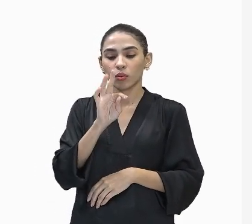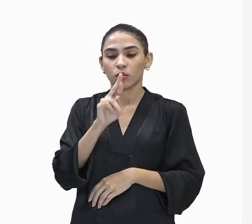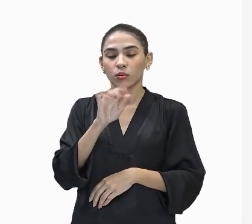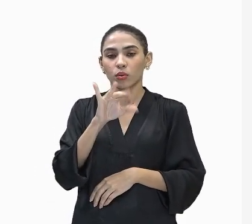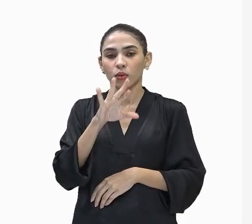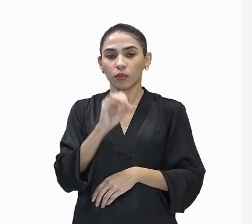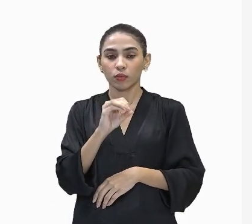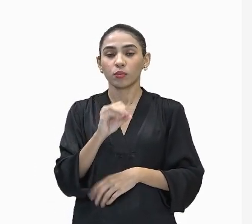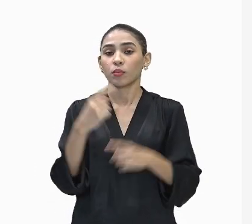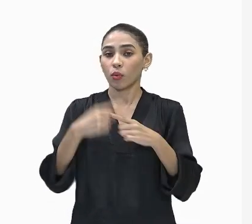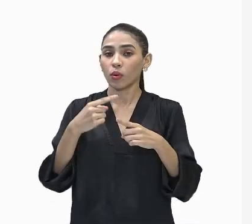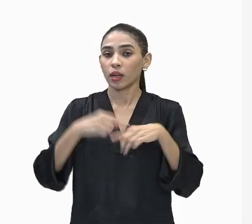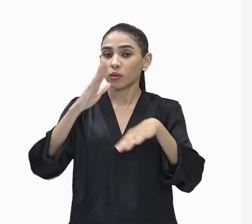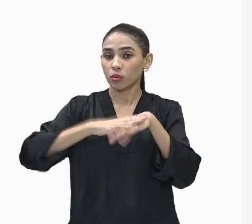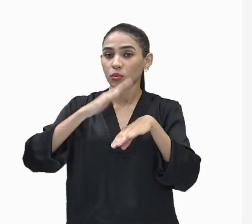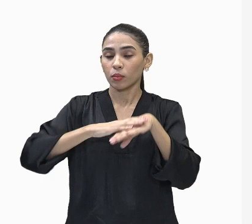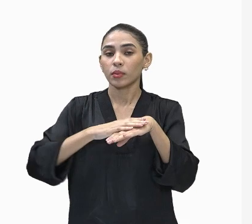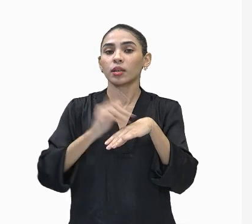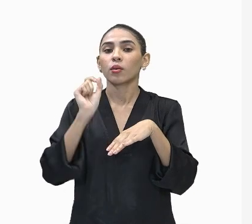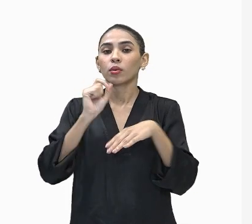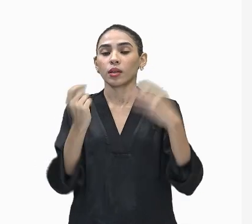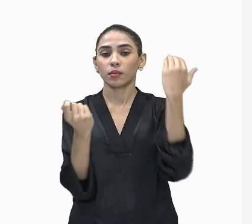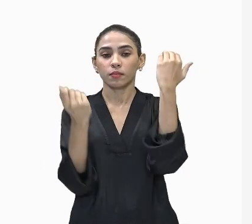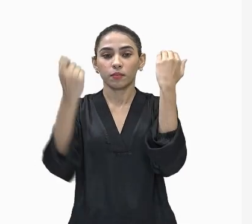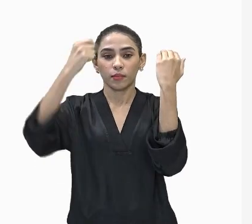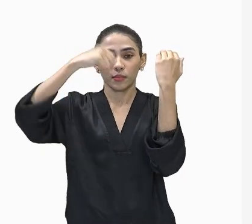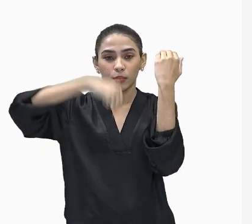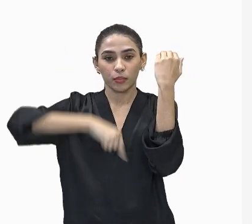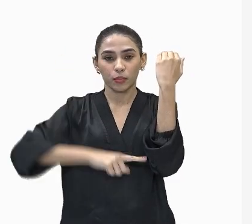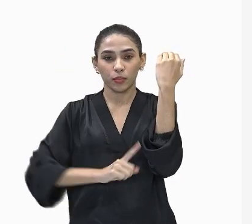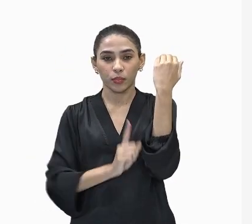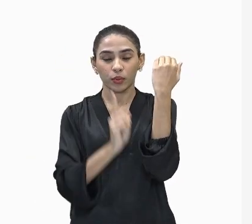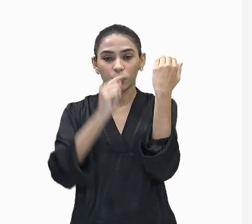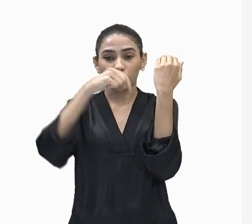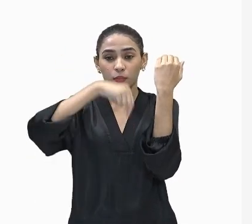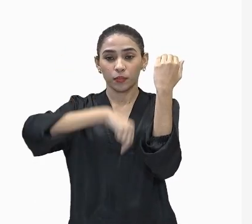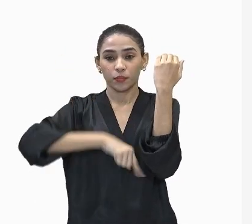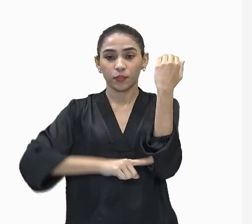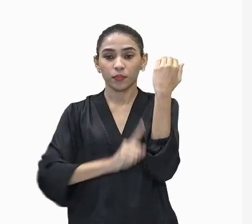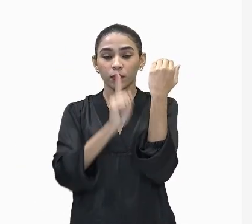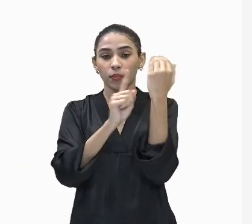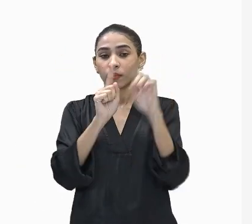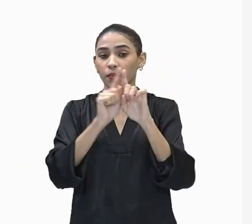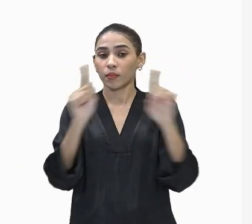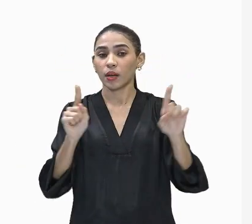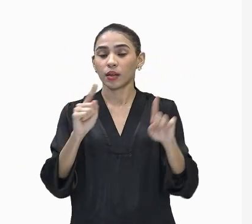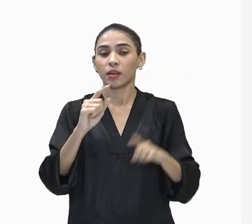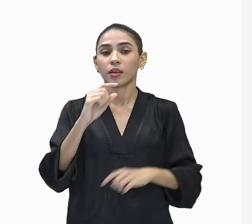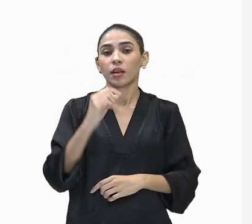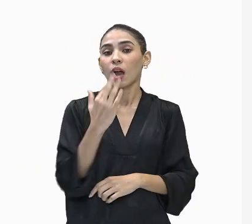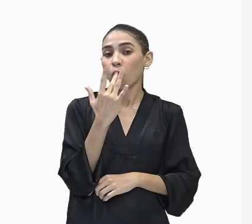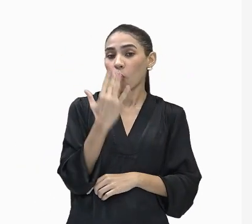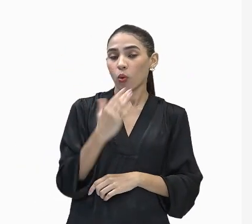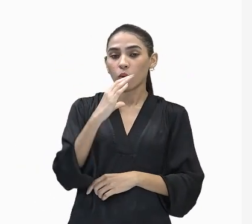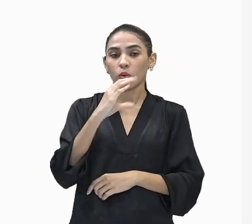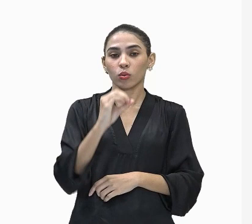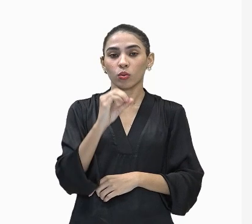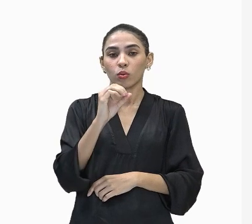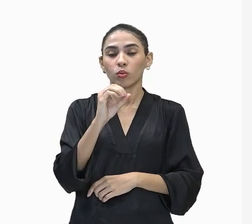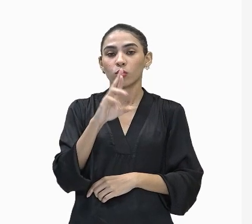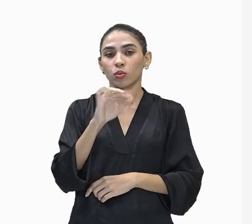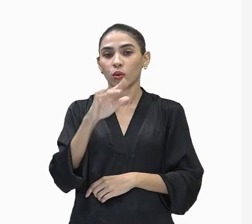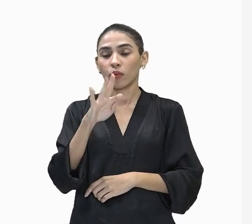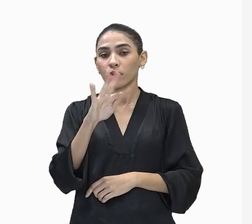realizar o processo de fotossíntese mas a Clorofila desse desse dessas espécies não está organizada